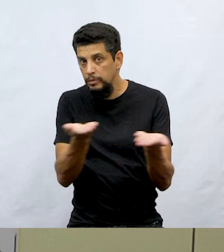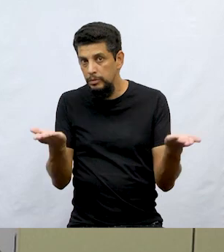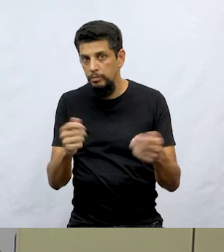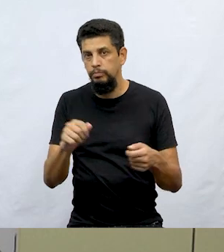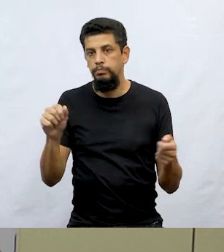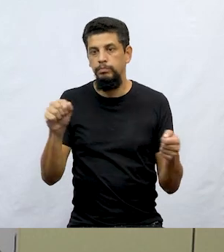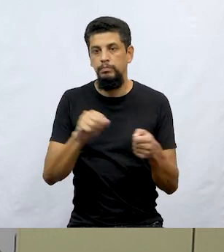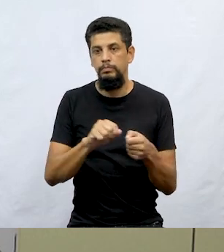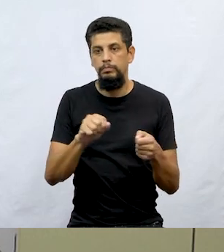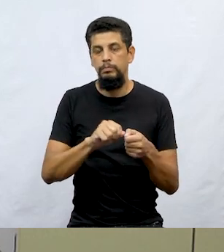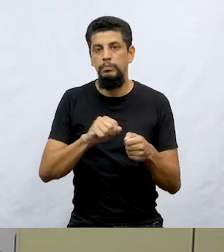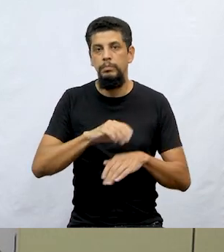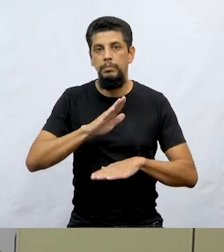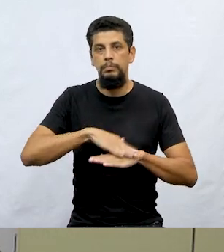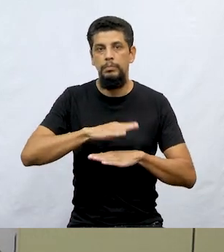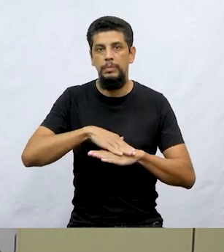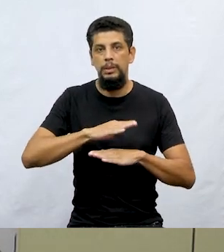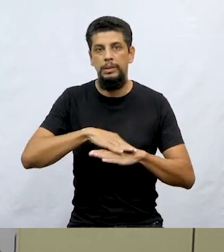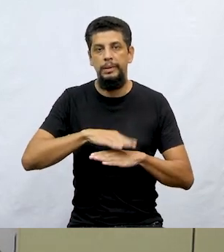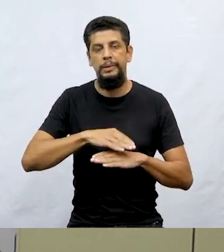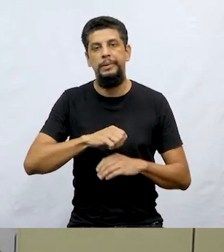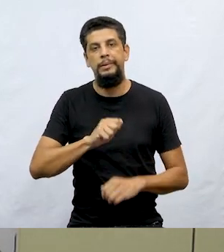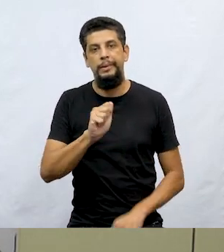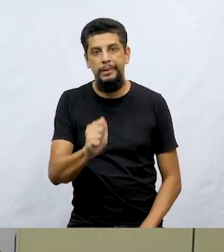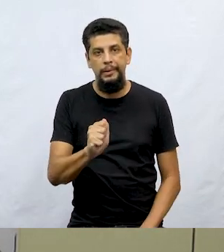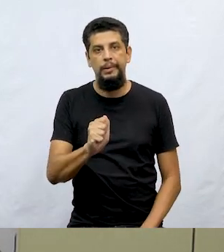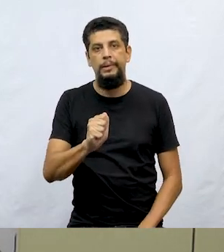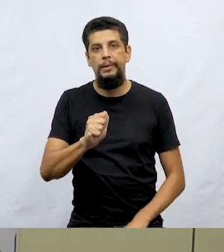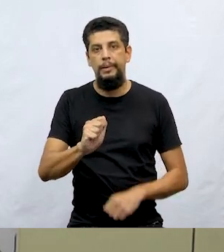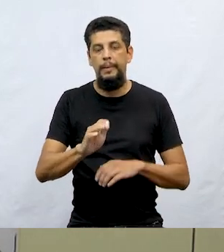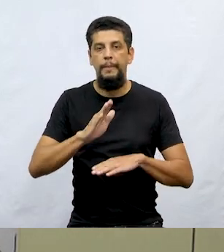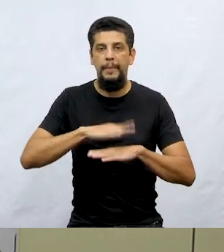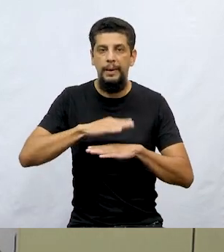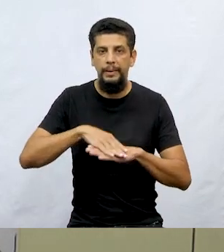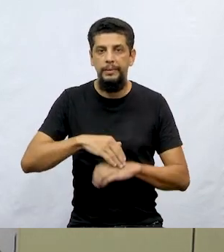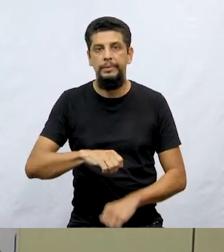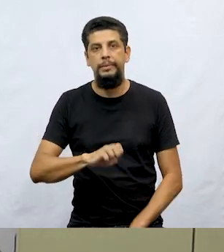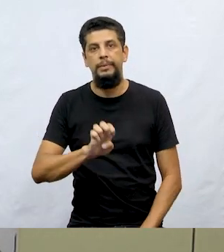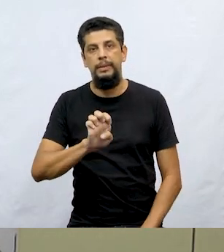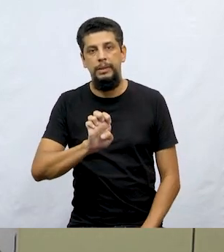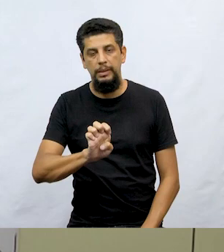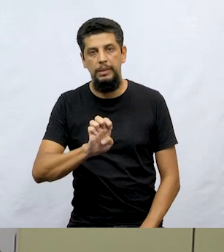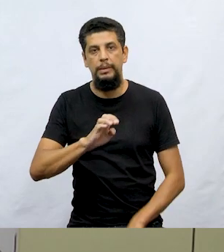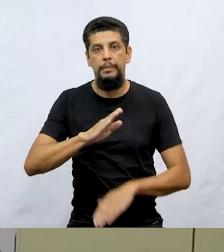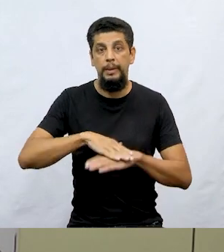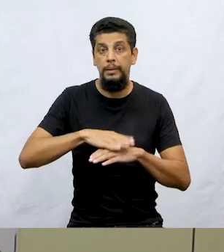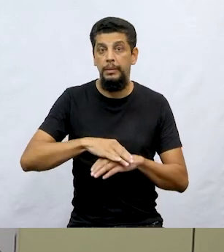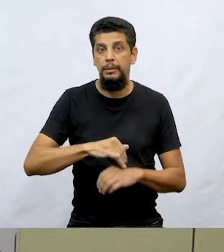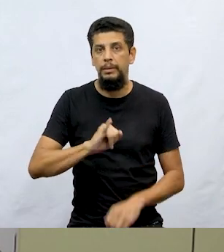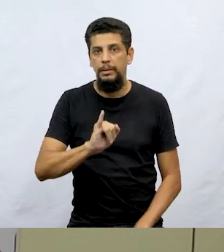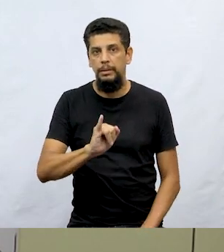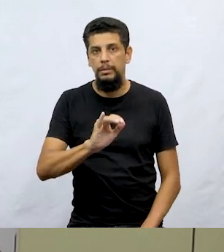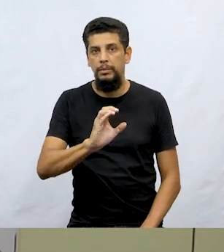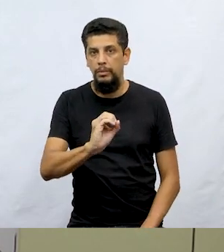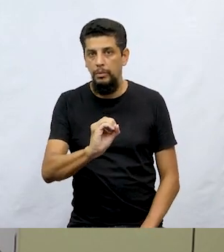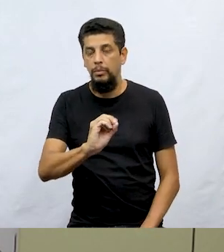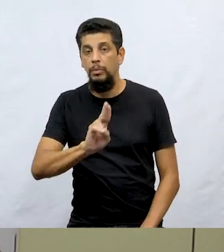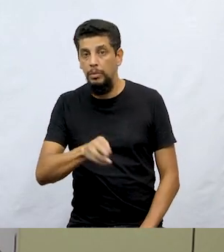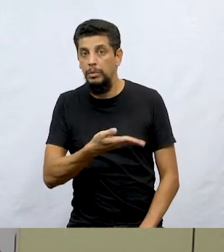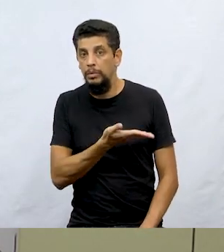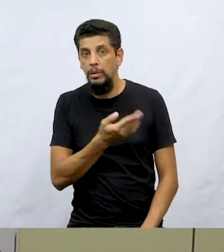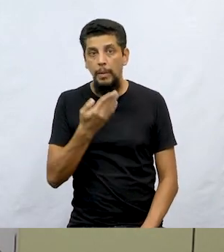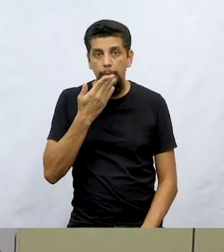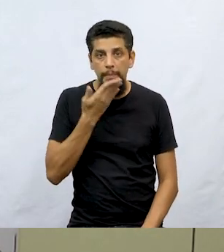você faça mais de um A, mais de um E, mais de um I, mais de um O e mais de um U. Então, nós